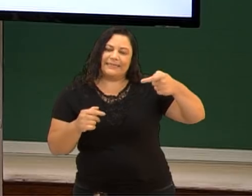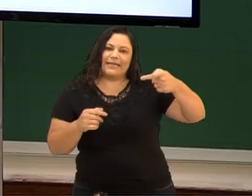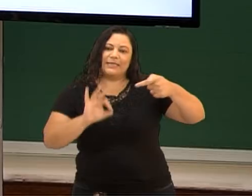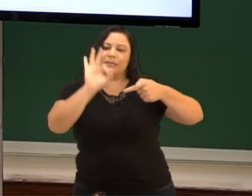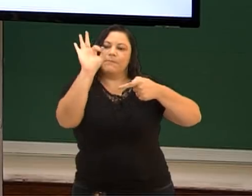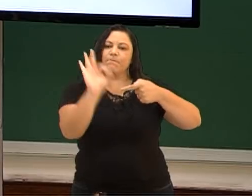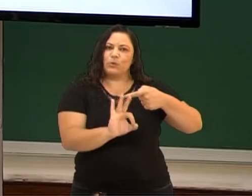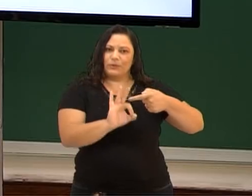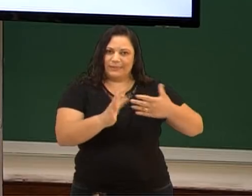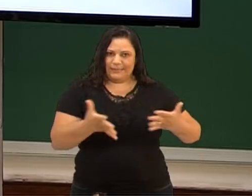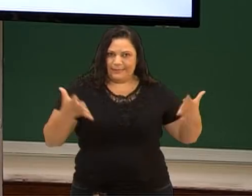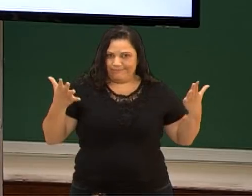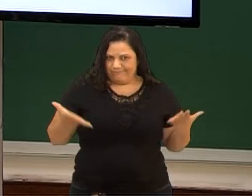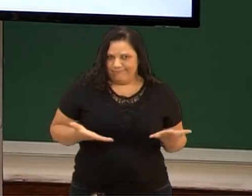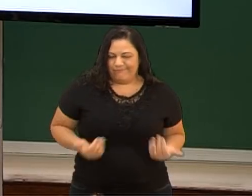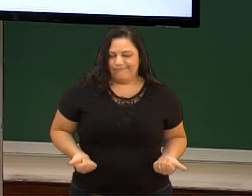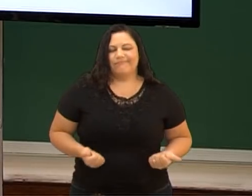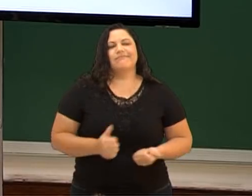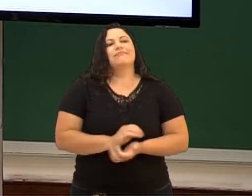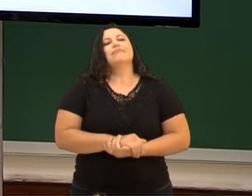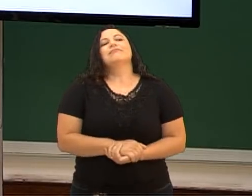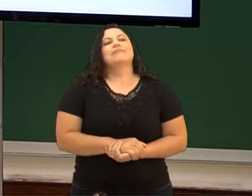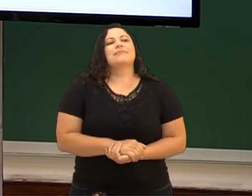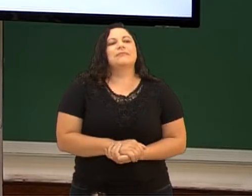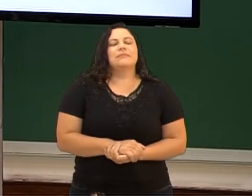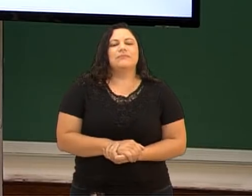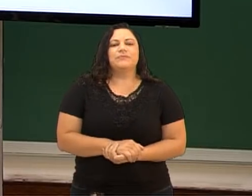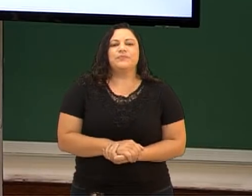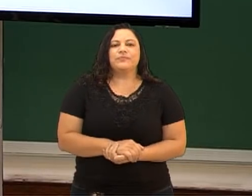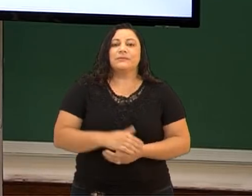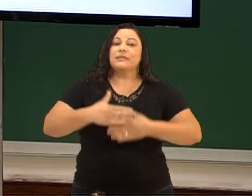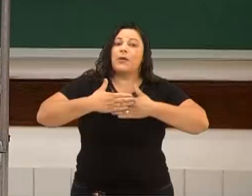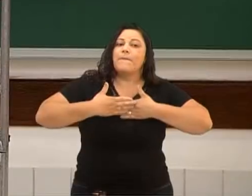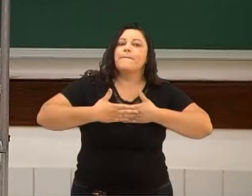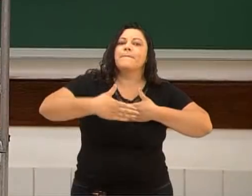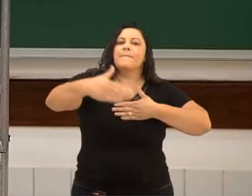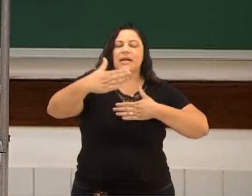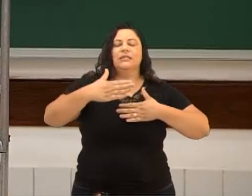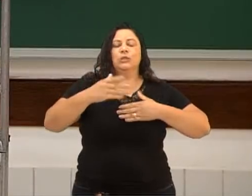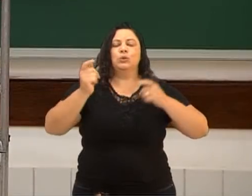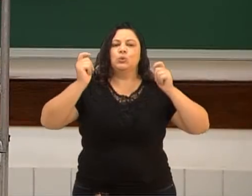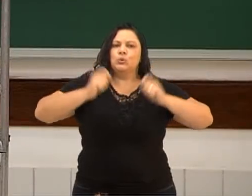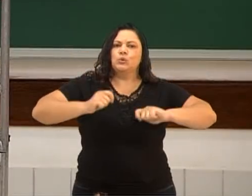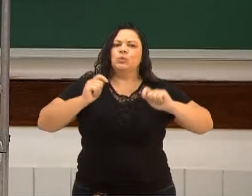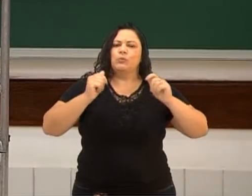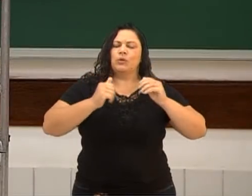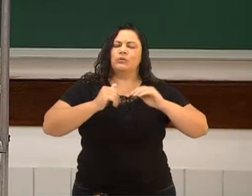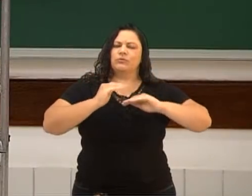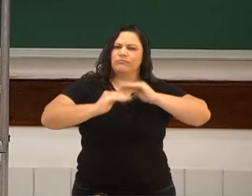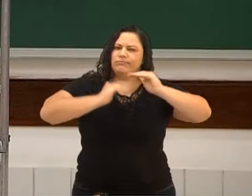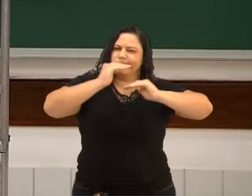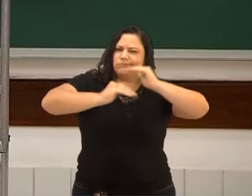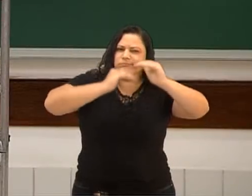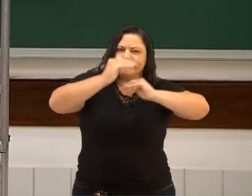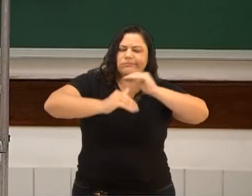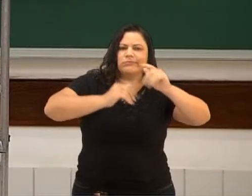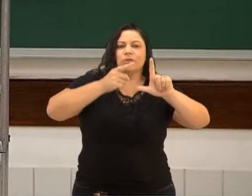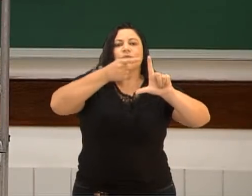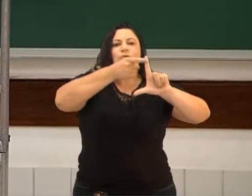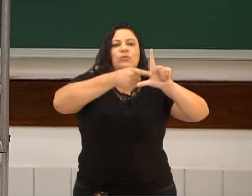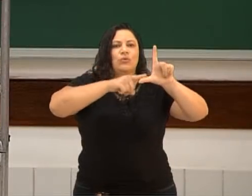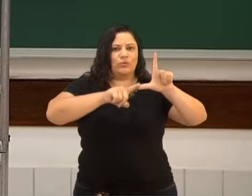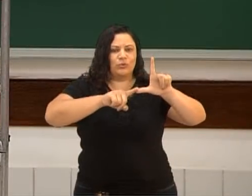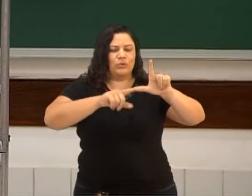7%. Tudo bem? Então, a partir disso, a gente pode começar a construir os nossos ângulos. Tudo